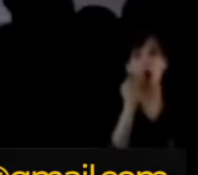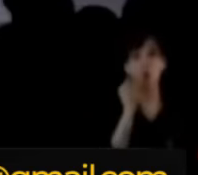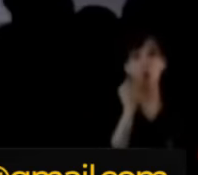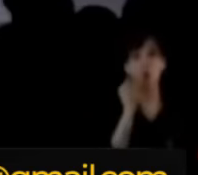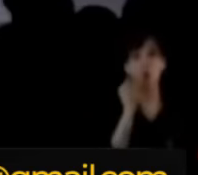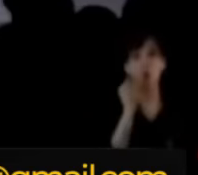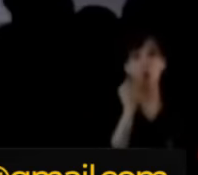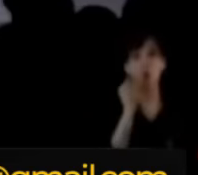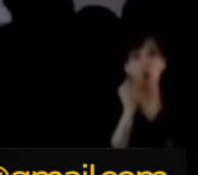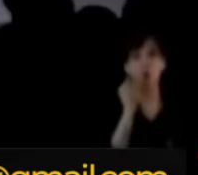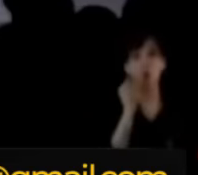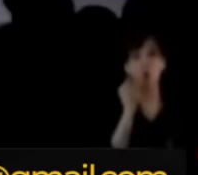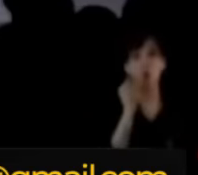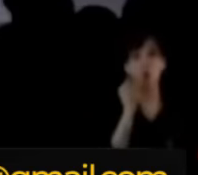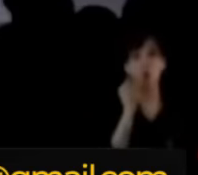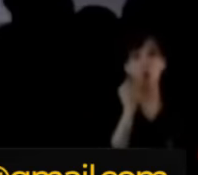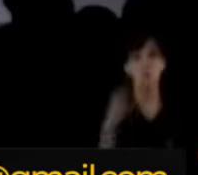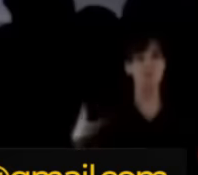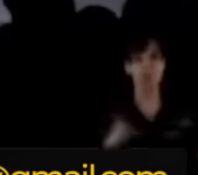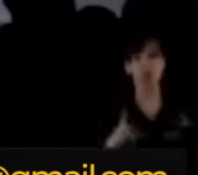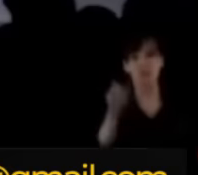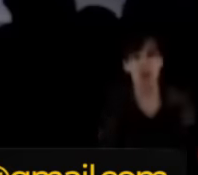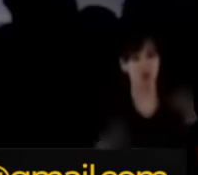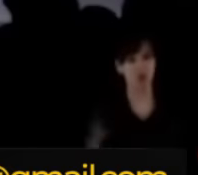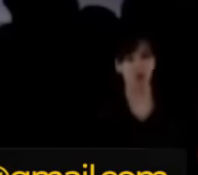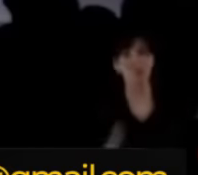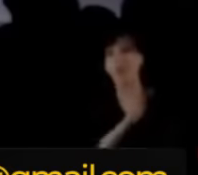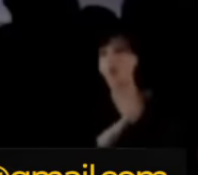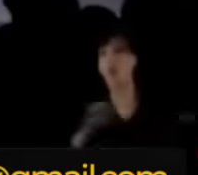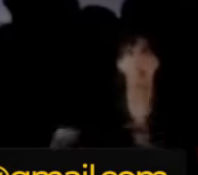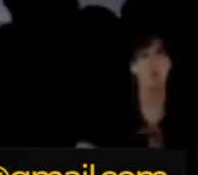Todos temos o mesmo direito inviolável,